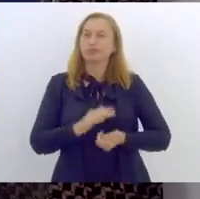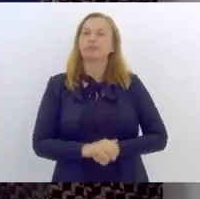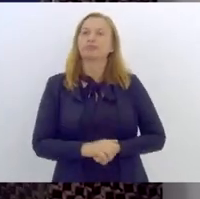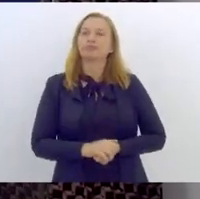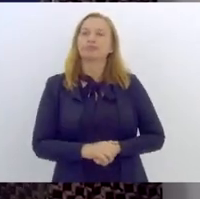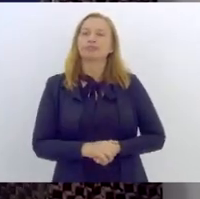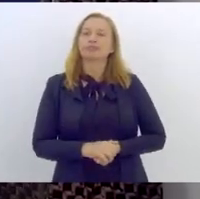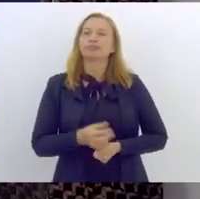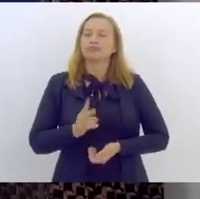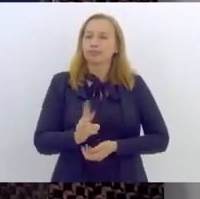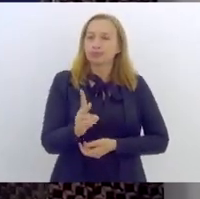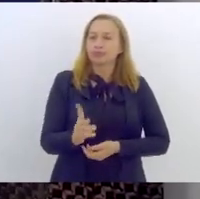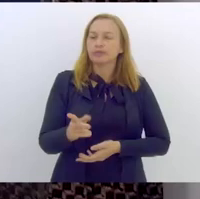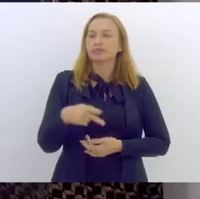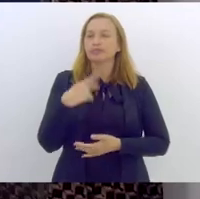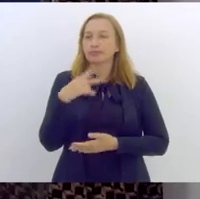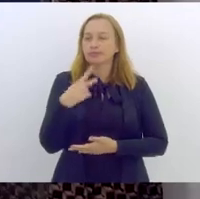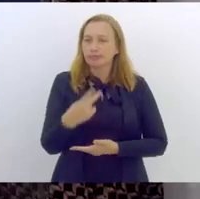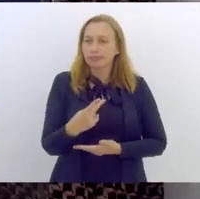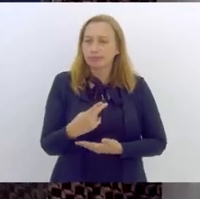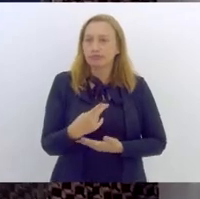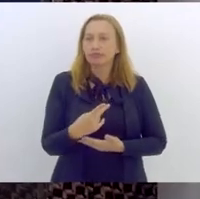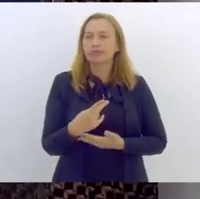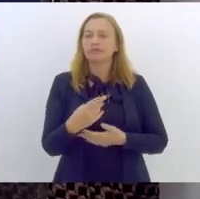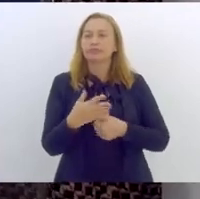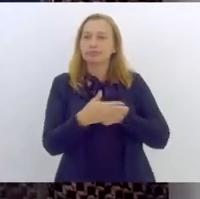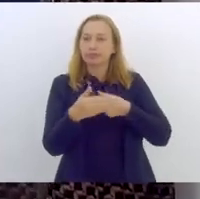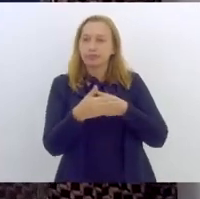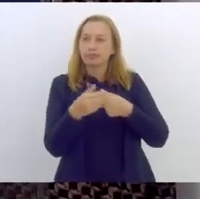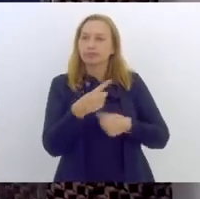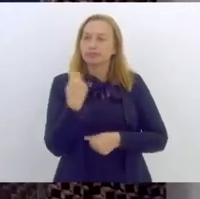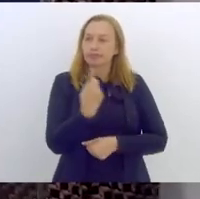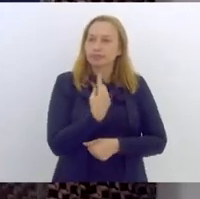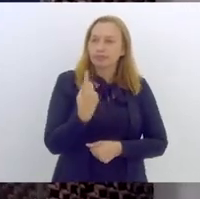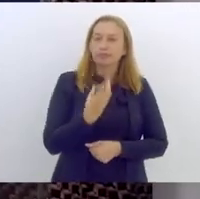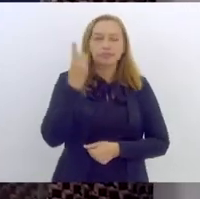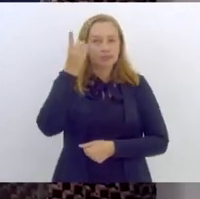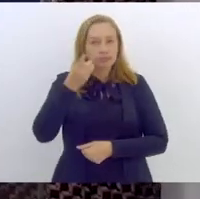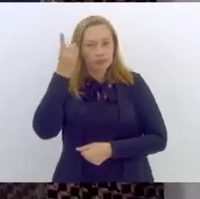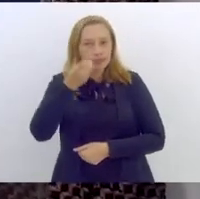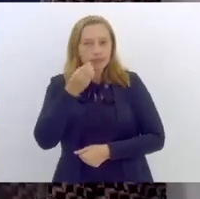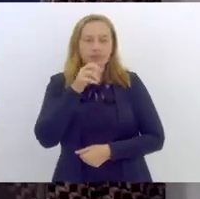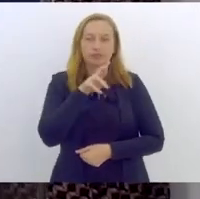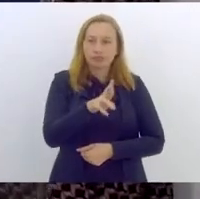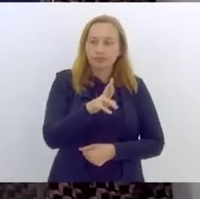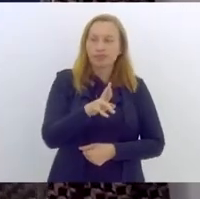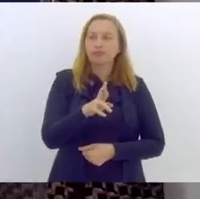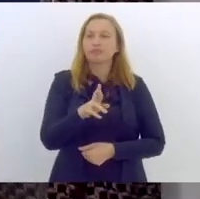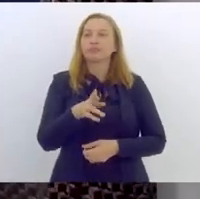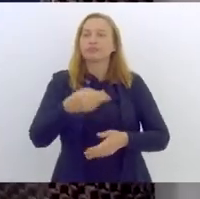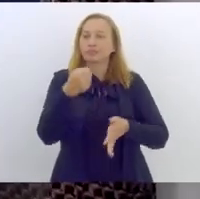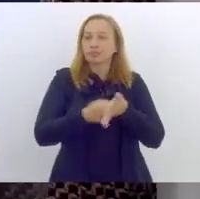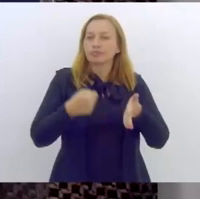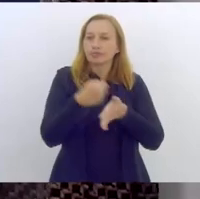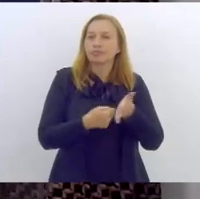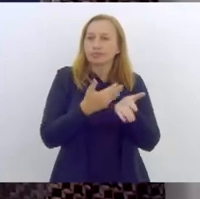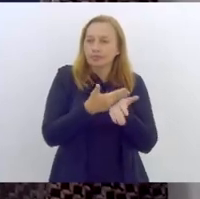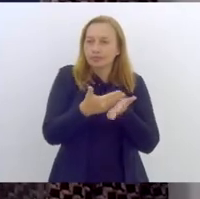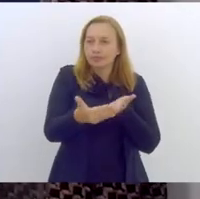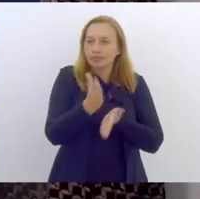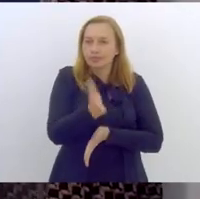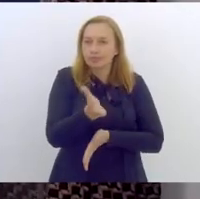sempre dando uma palavra de talento a gente tal Deputado Rodrigo Amorim que vem lutando pela gente aí desde o começo